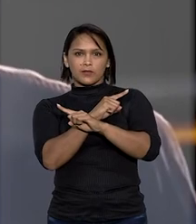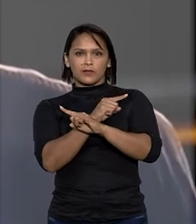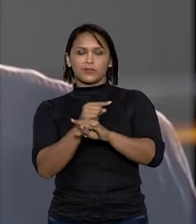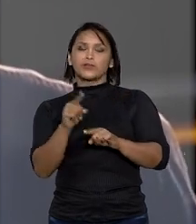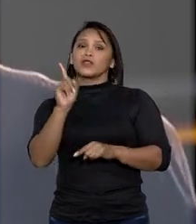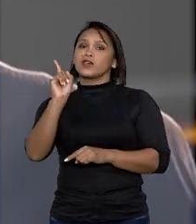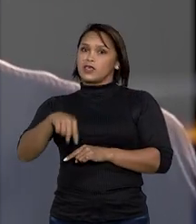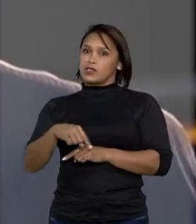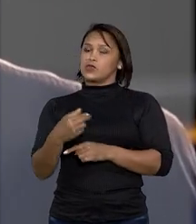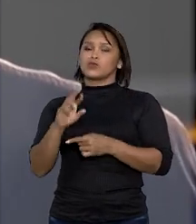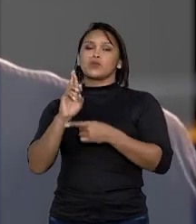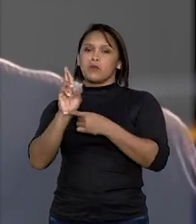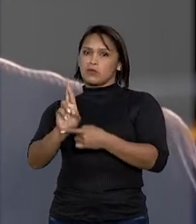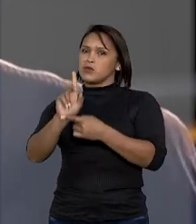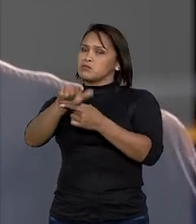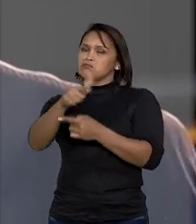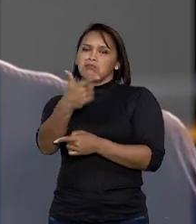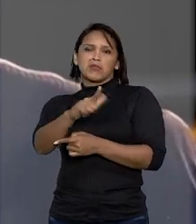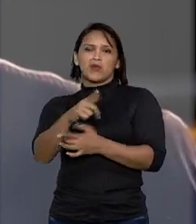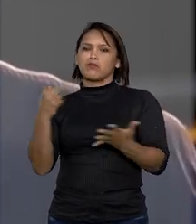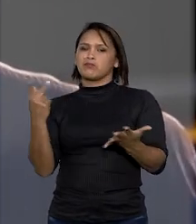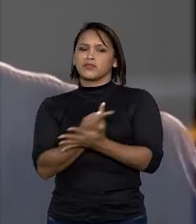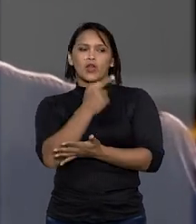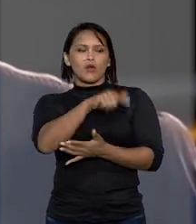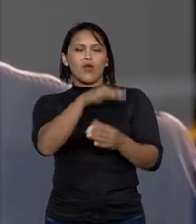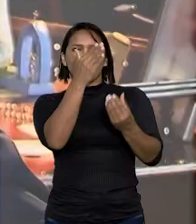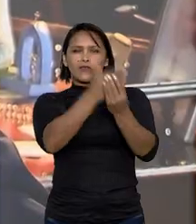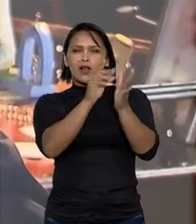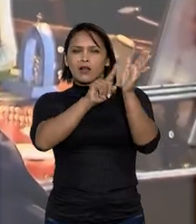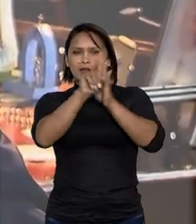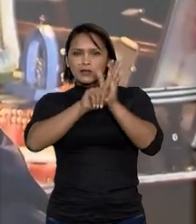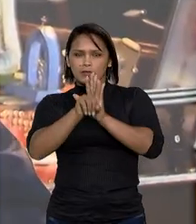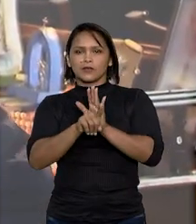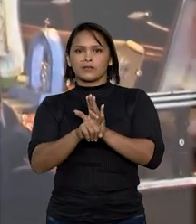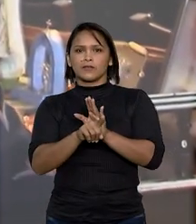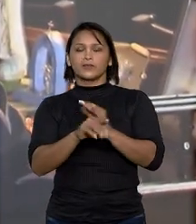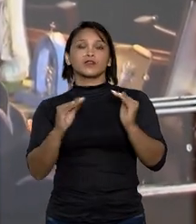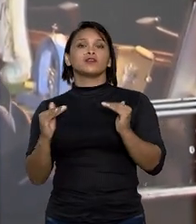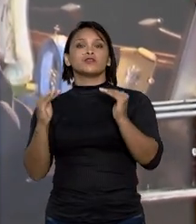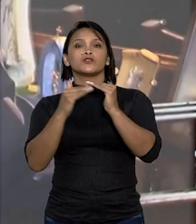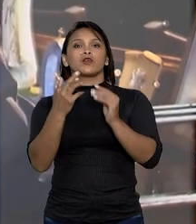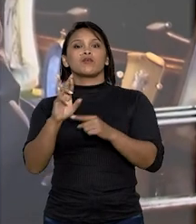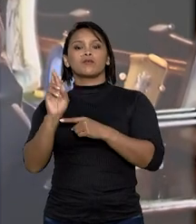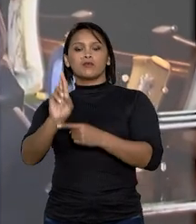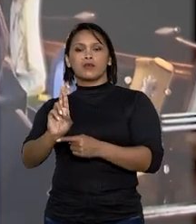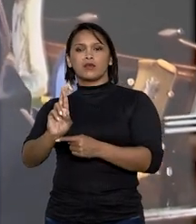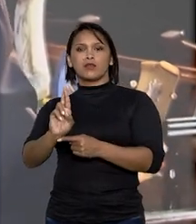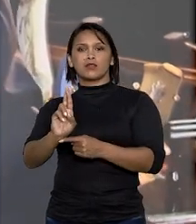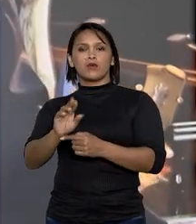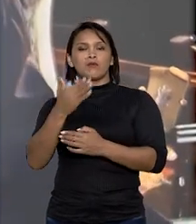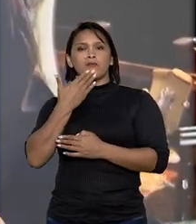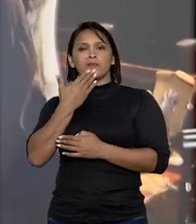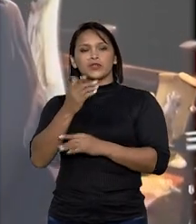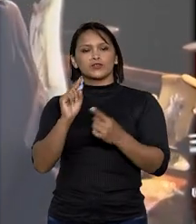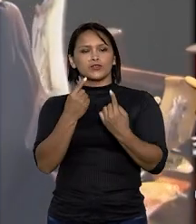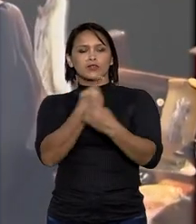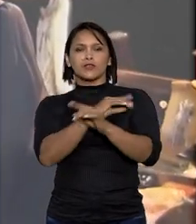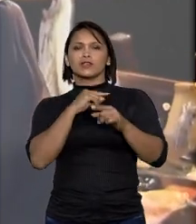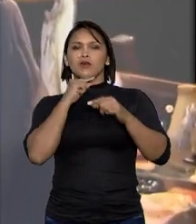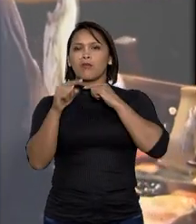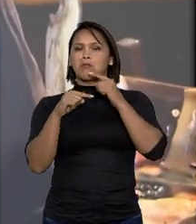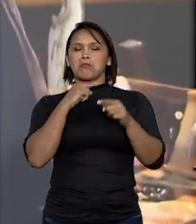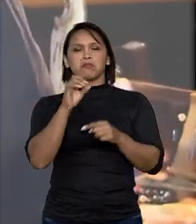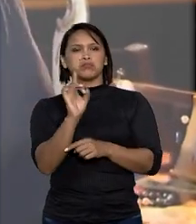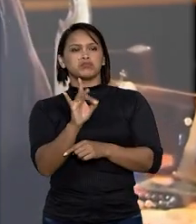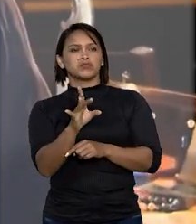e isso segundo o ministro não ocorreu no caso analisado de acordo com o relator alegação de inversão da ordem